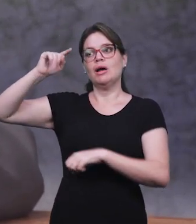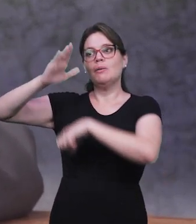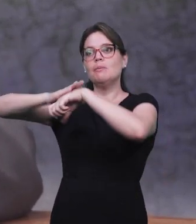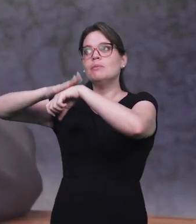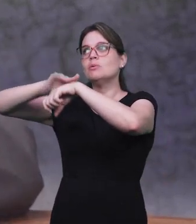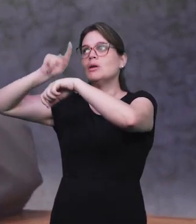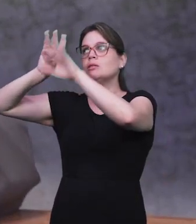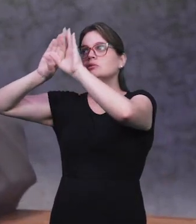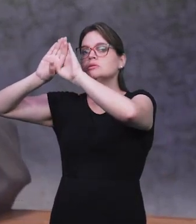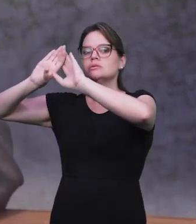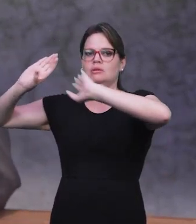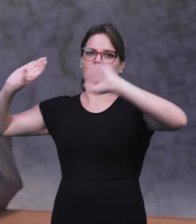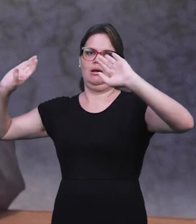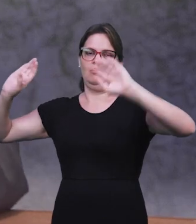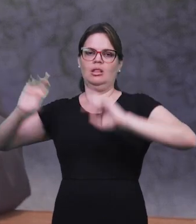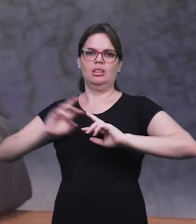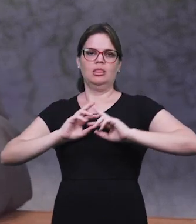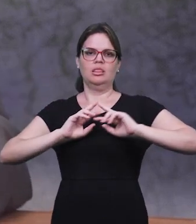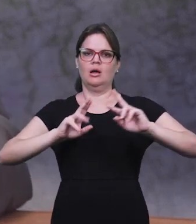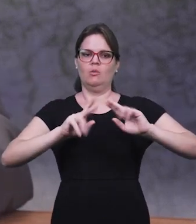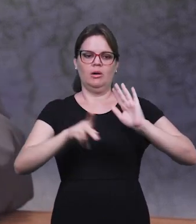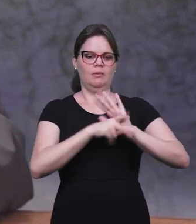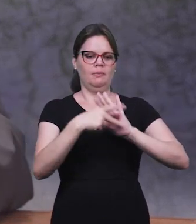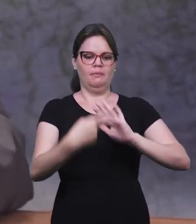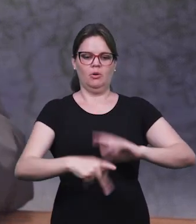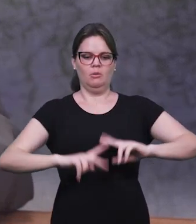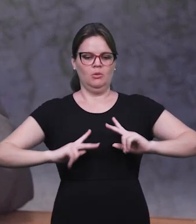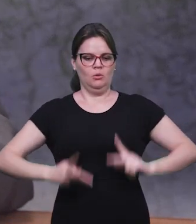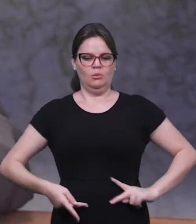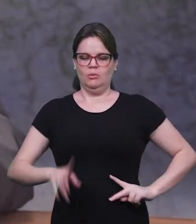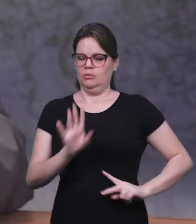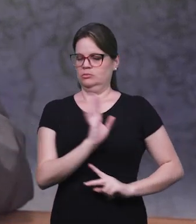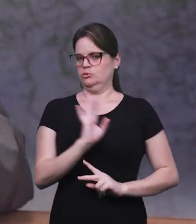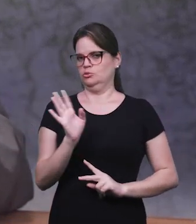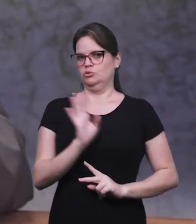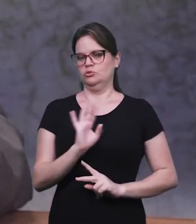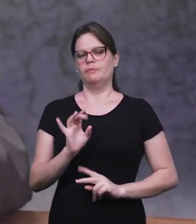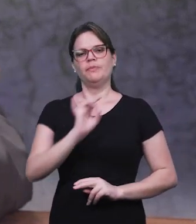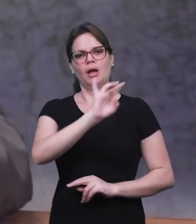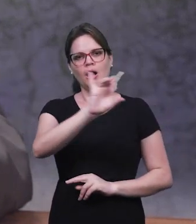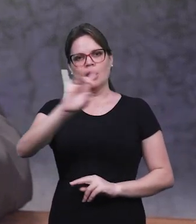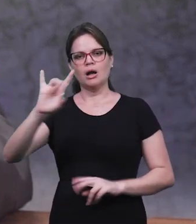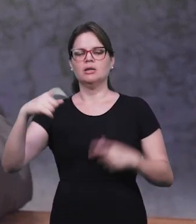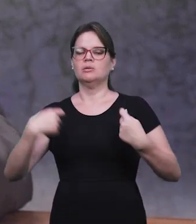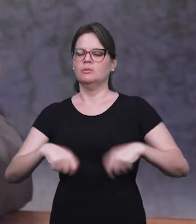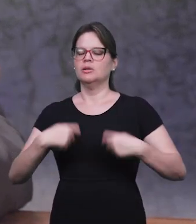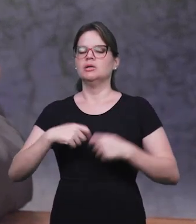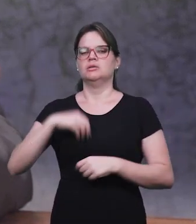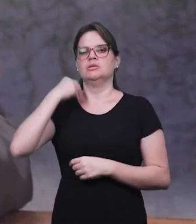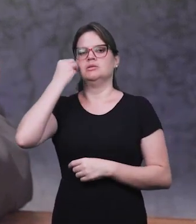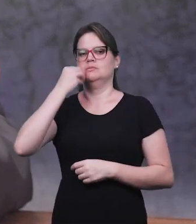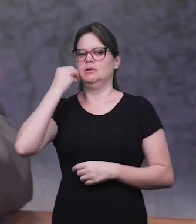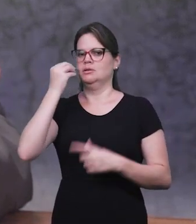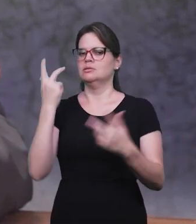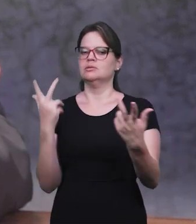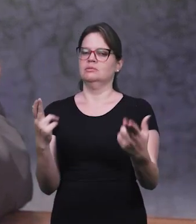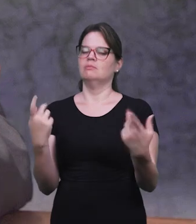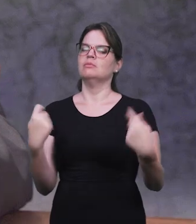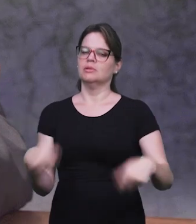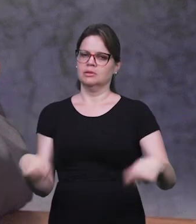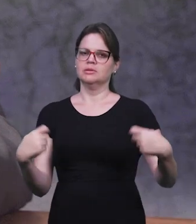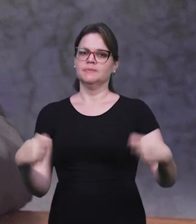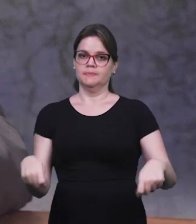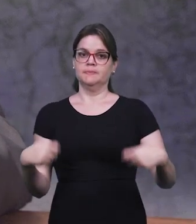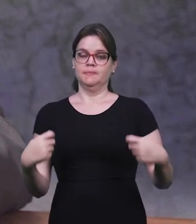experiência. Então, Paulo, ele pregava o evangelho da salvação pela graça e não